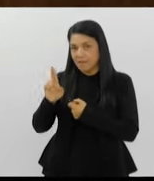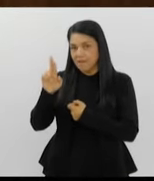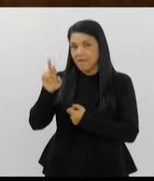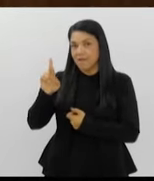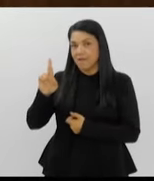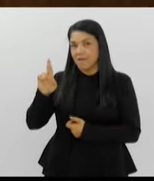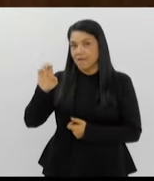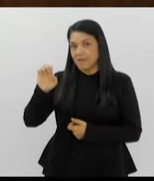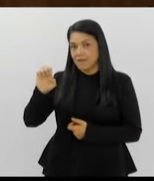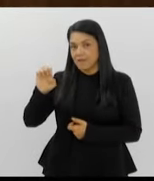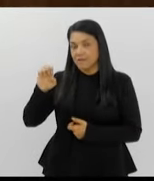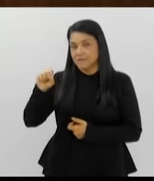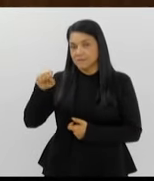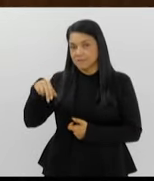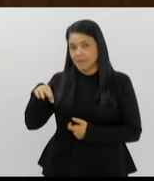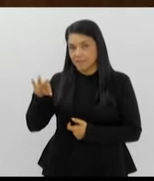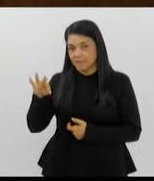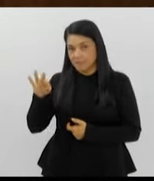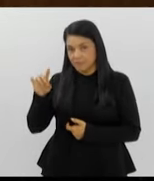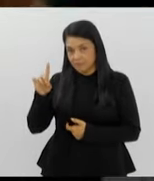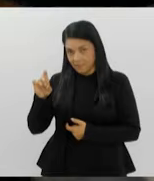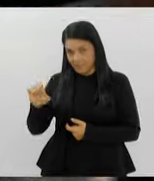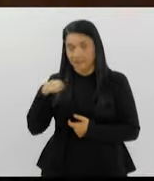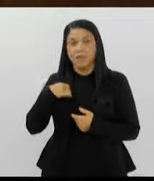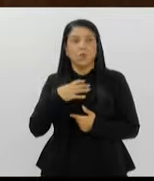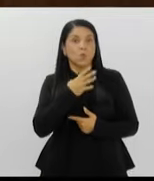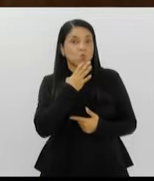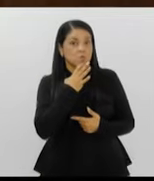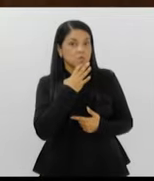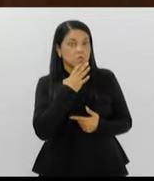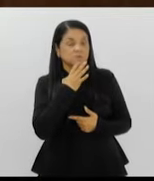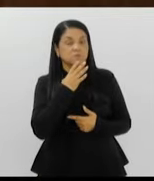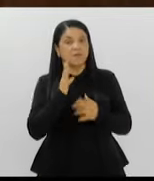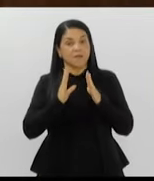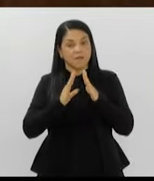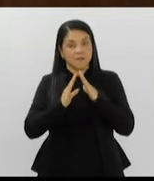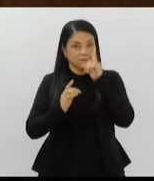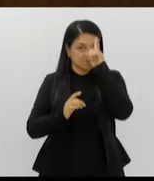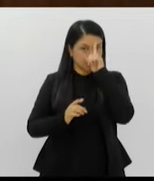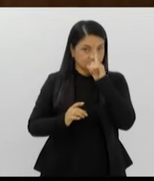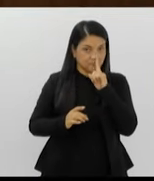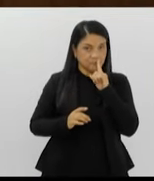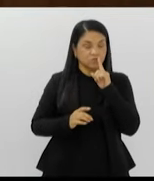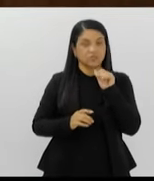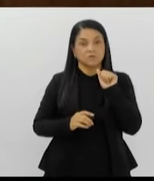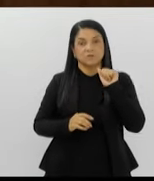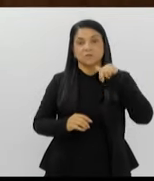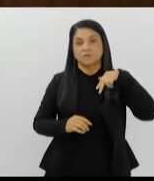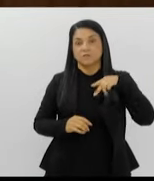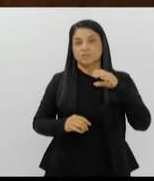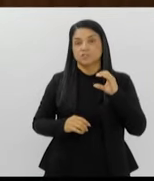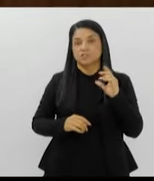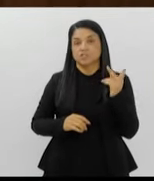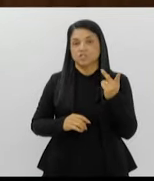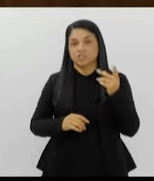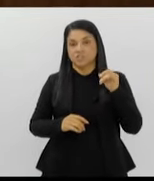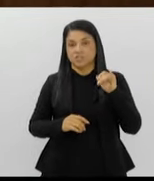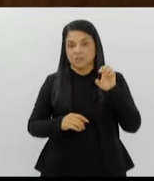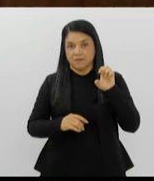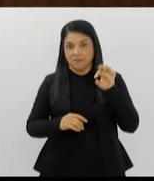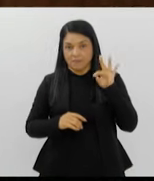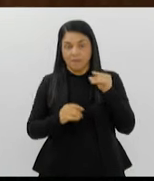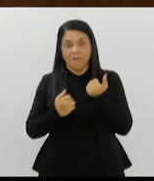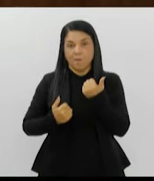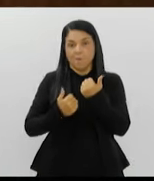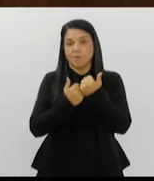Amarela de Anchieta, que é até tocada pelo Pedro do Livro, uma pessoa que eu conheço há muitos anos, e apoiada pela